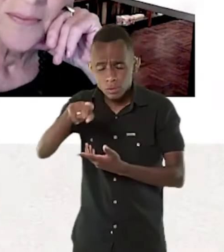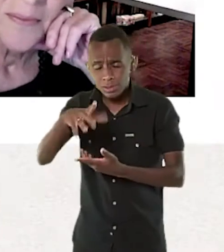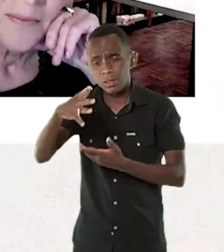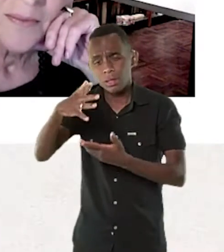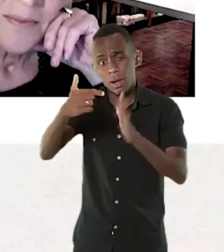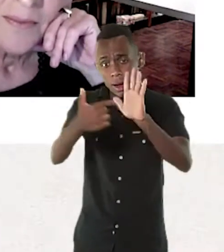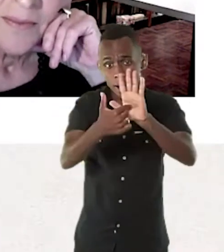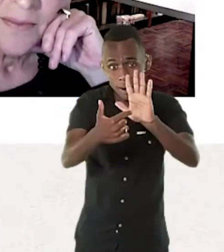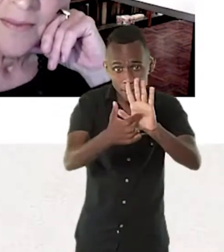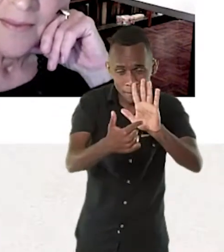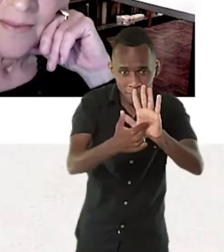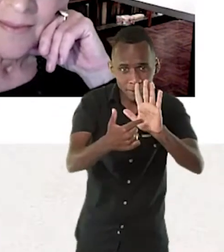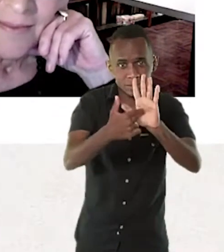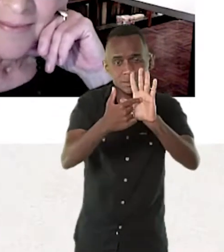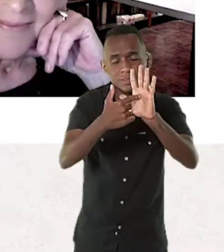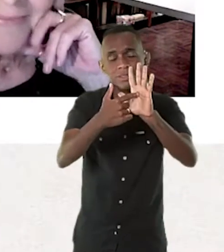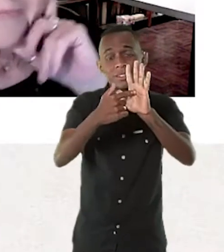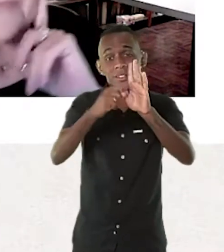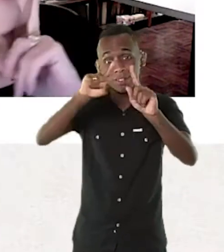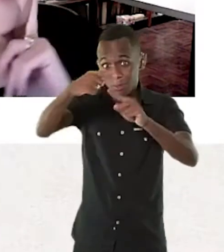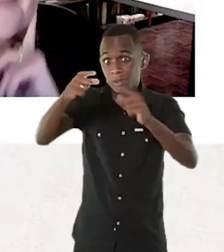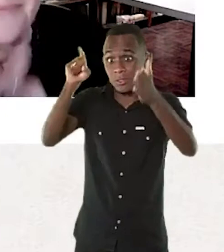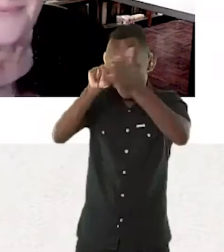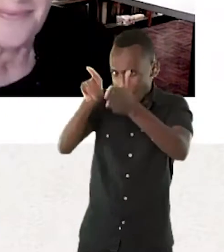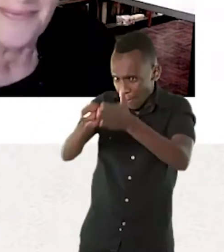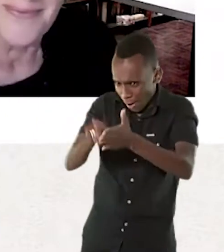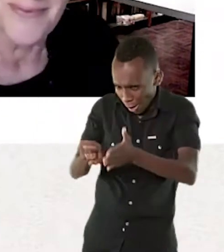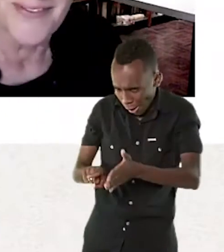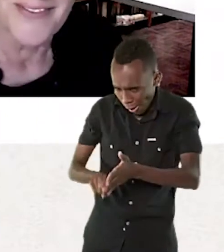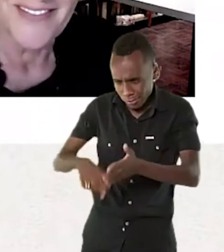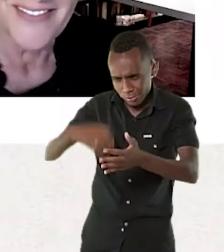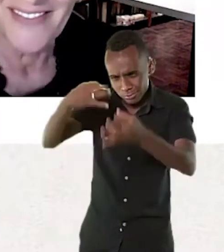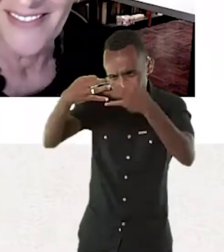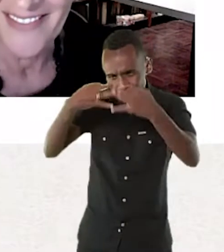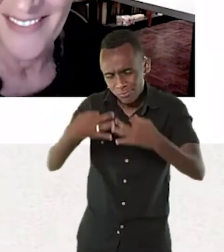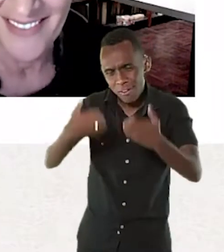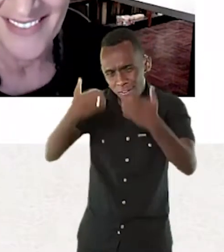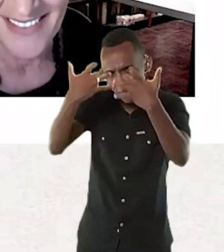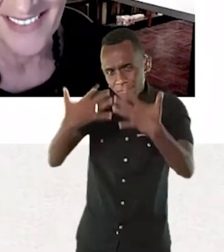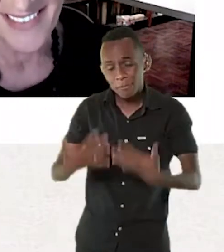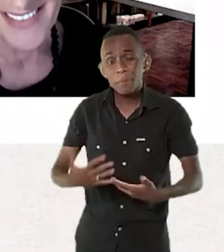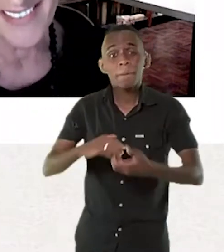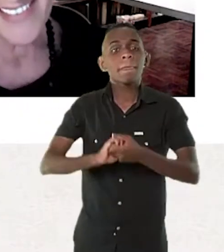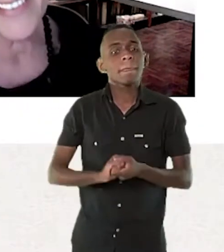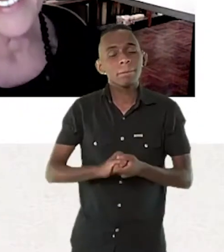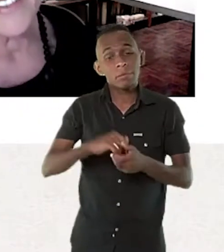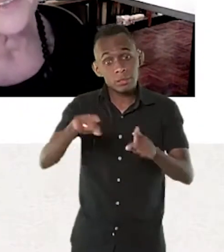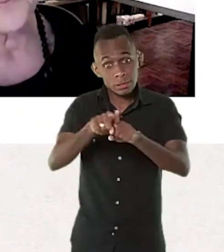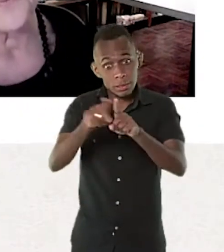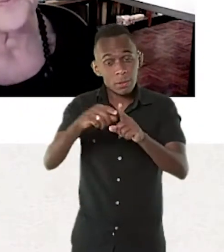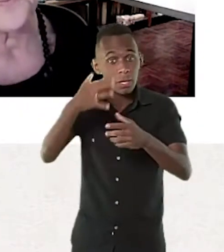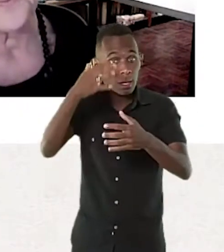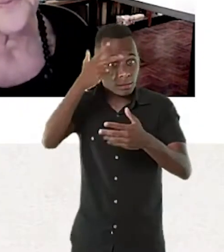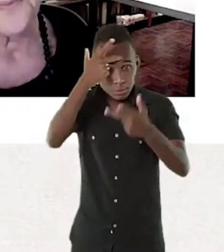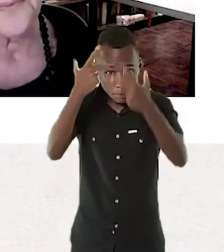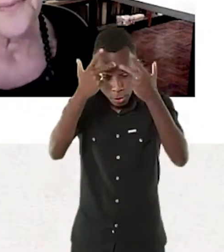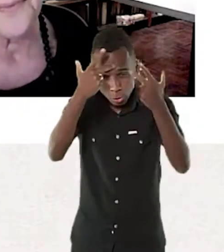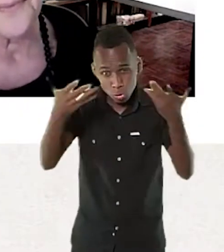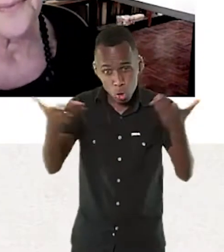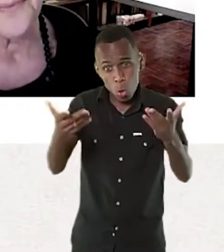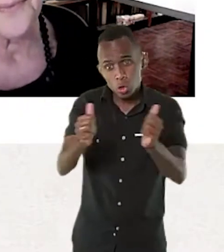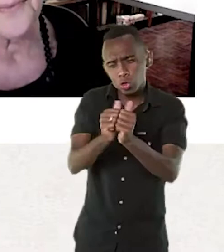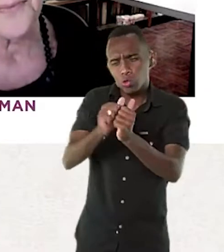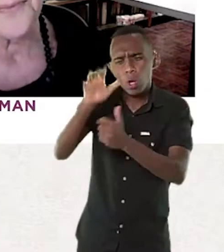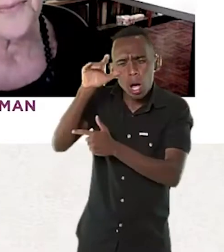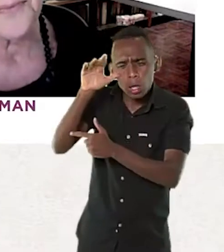da saravada de perguntas que eu tenho a te enviar, além, é claro, das pessoas que estão nos assistindo aqui na live que também